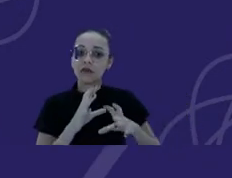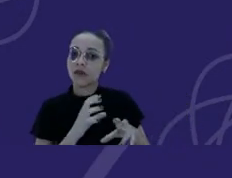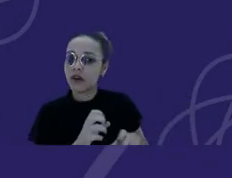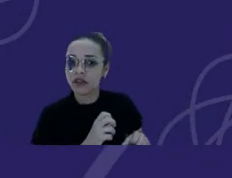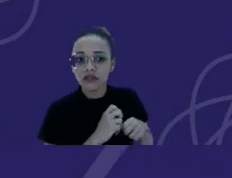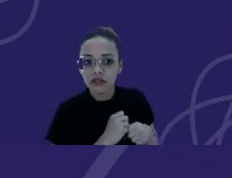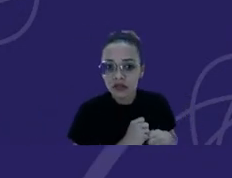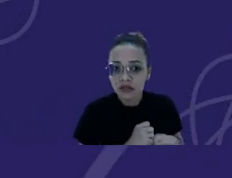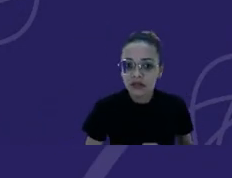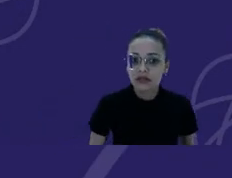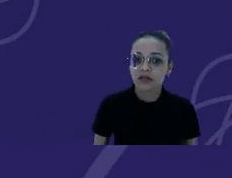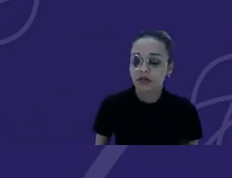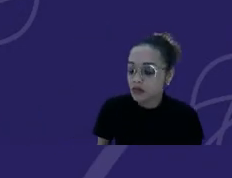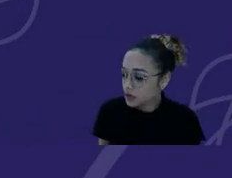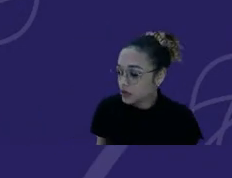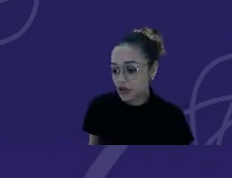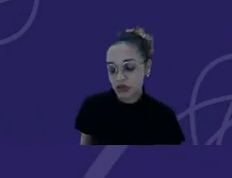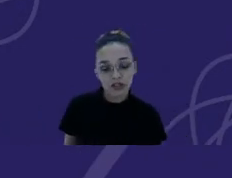Kiô,